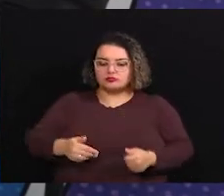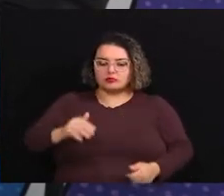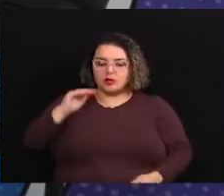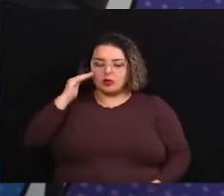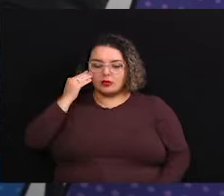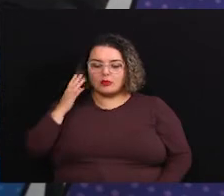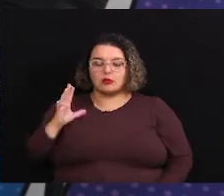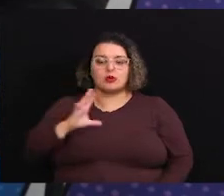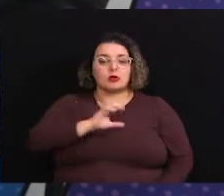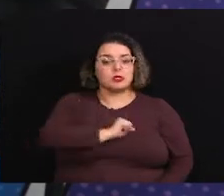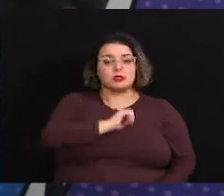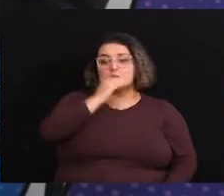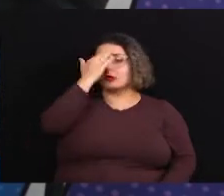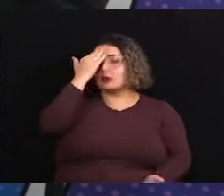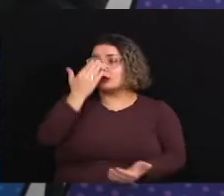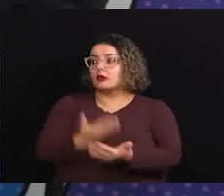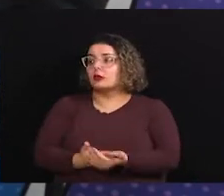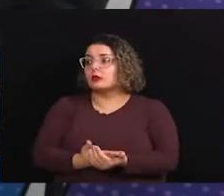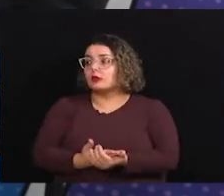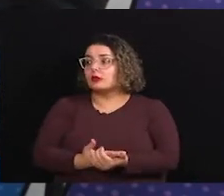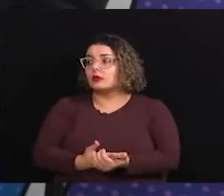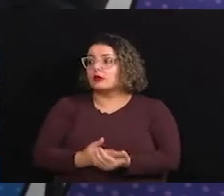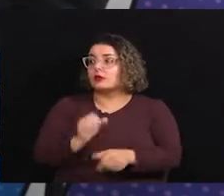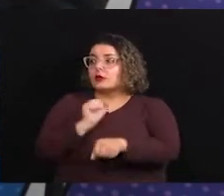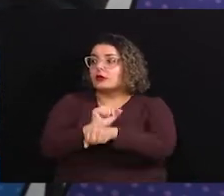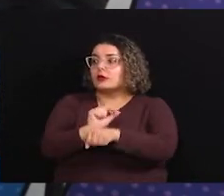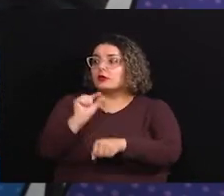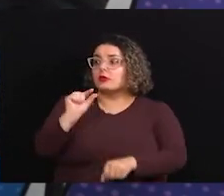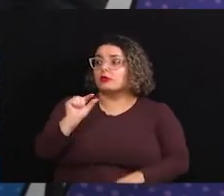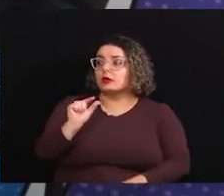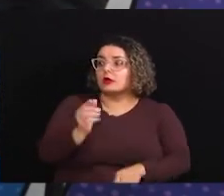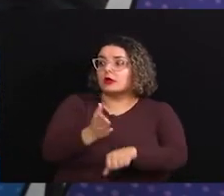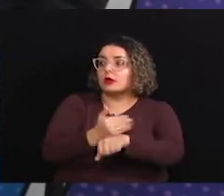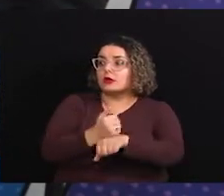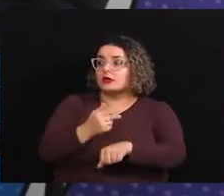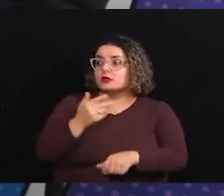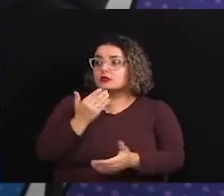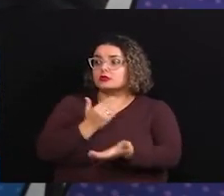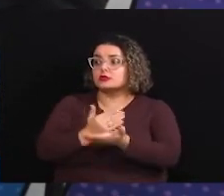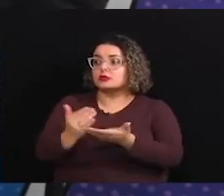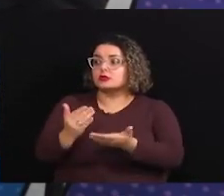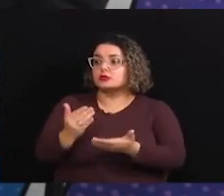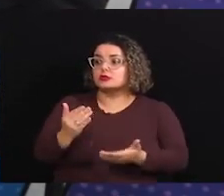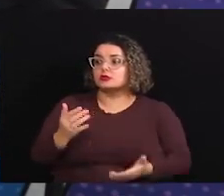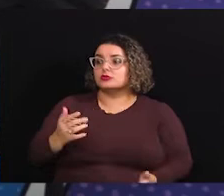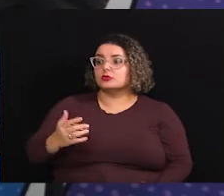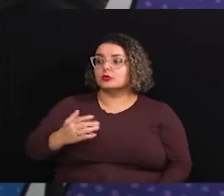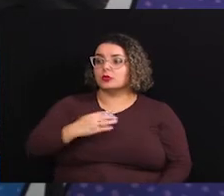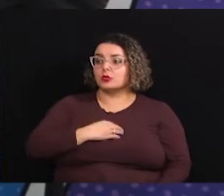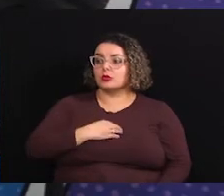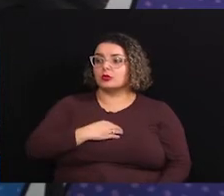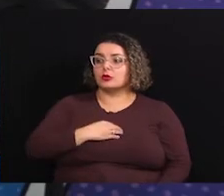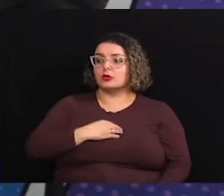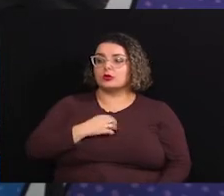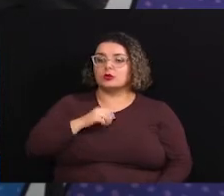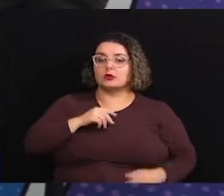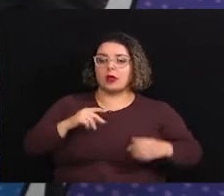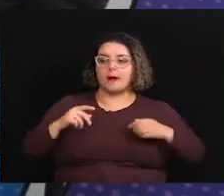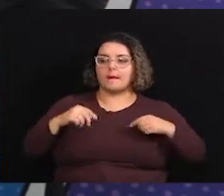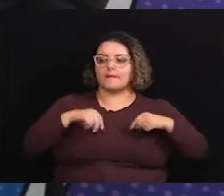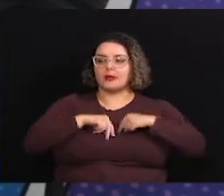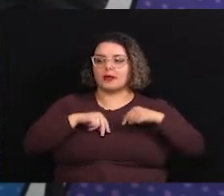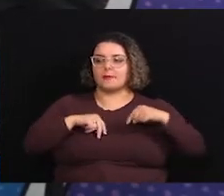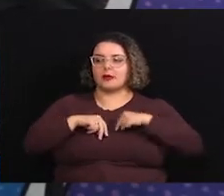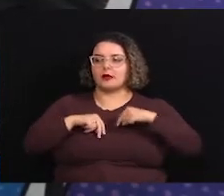que eu gosto, que eu acredito. Cauã, eu vou dar só uma pausa antes de você continuar. O seu microfone tá batendo na